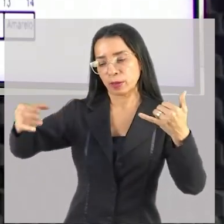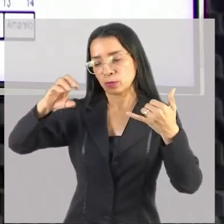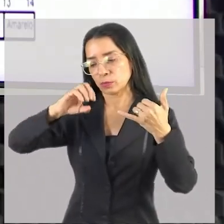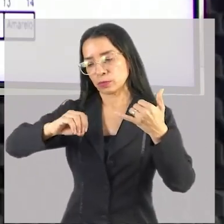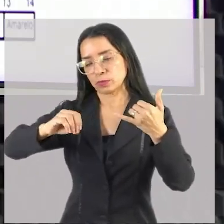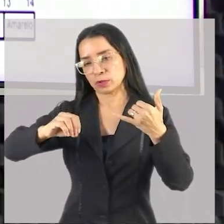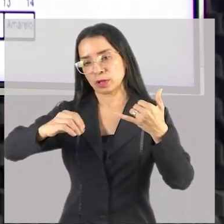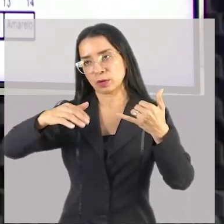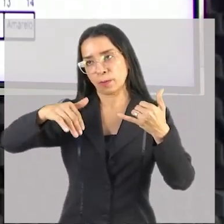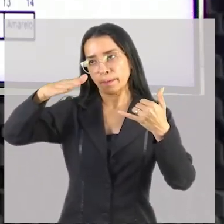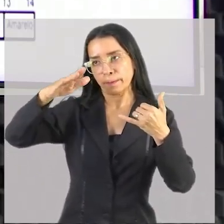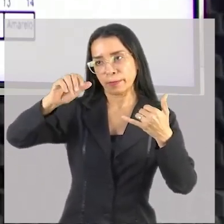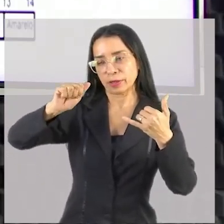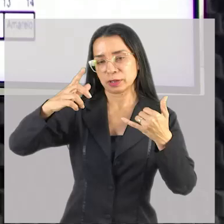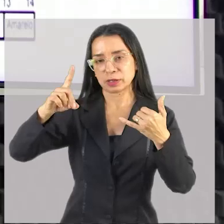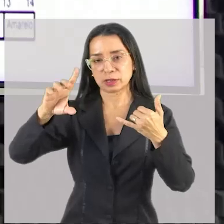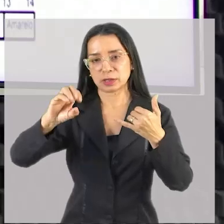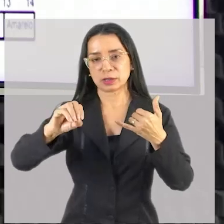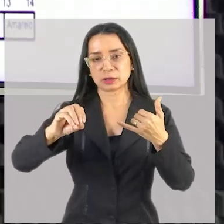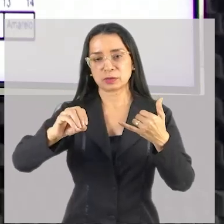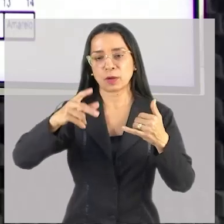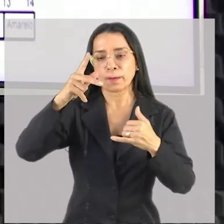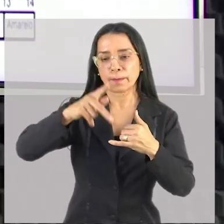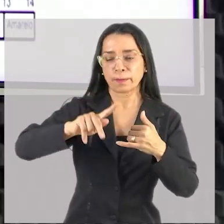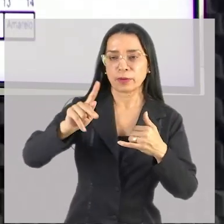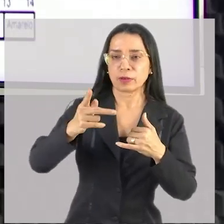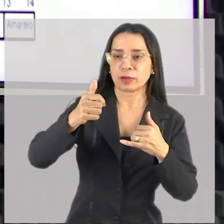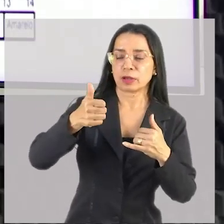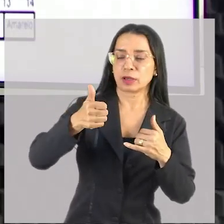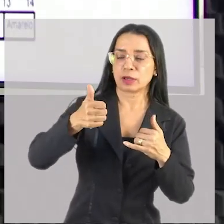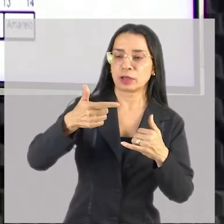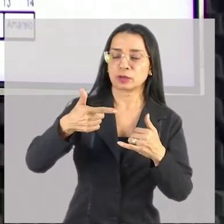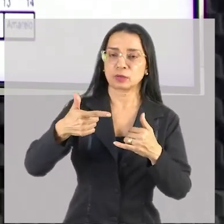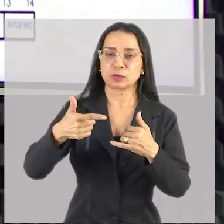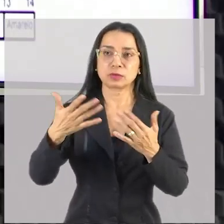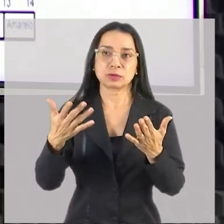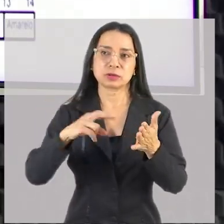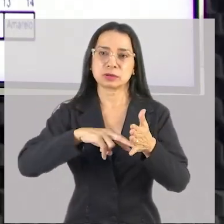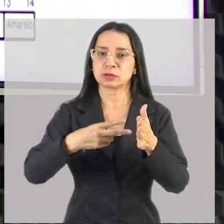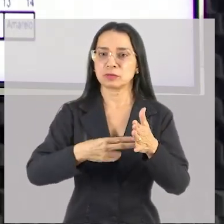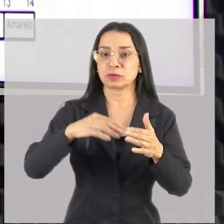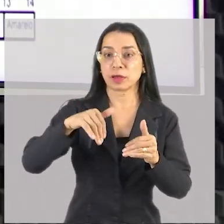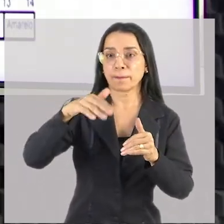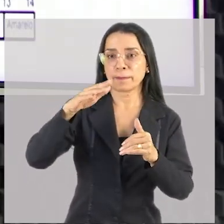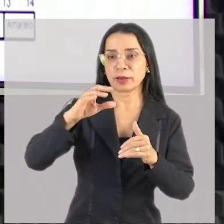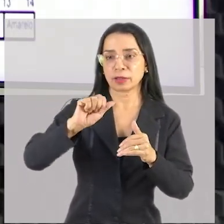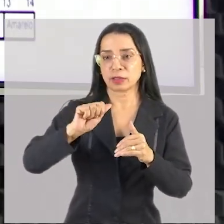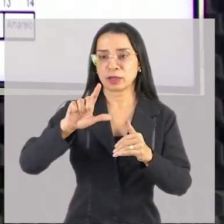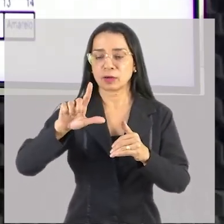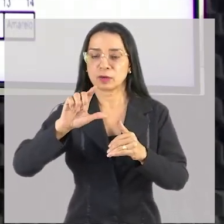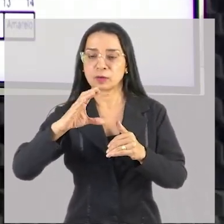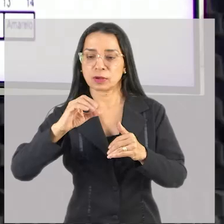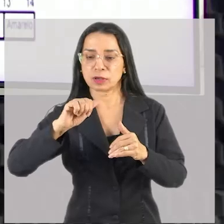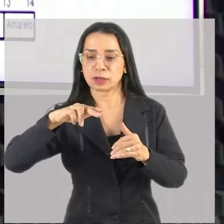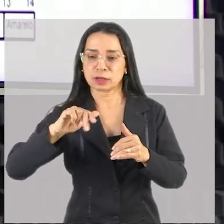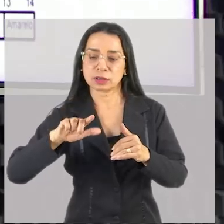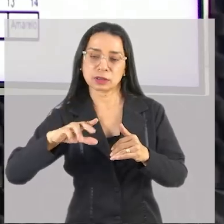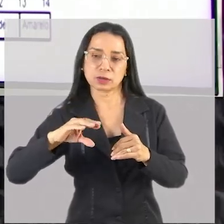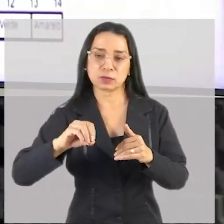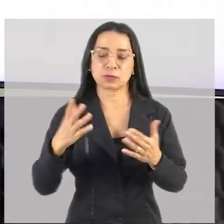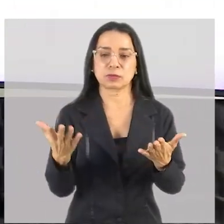Um pH 12, tu é muito alcalino, não ácido. Perfeito, né? Pronto, aí ele me dá uma faixa de